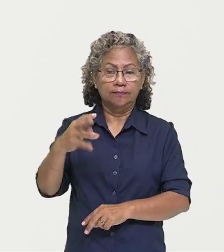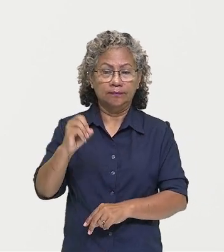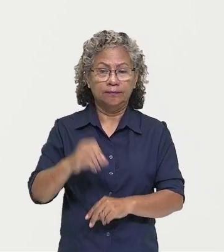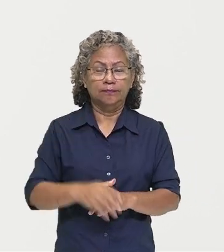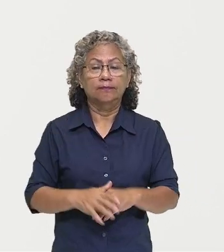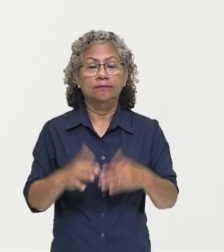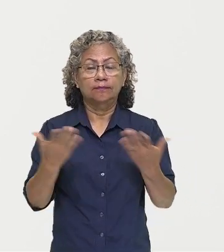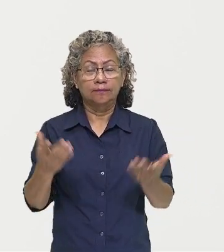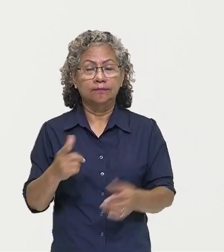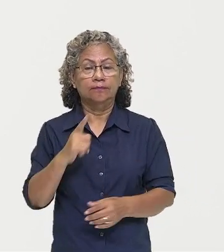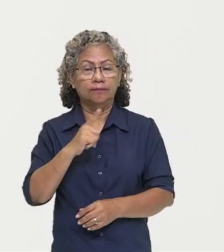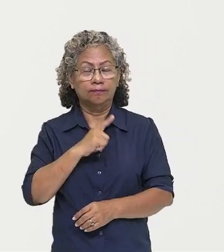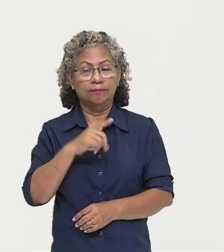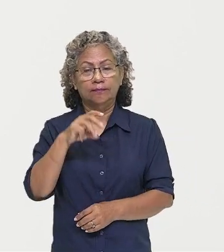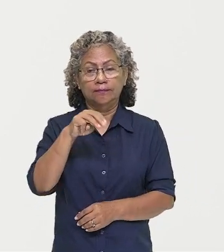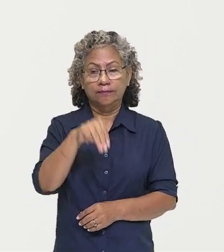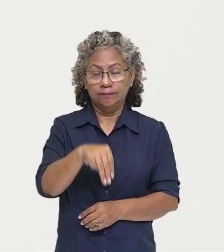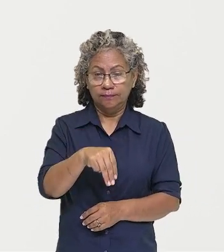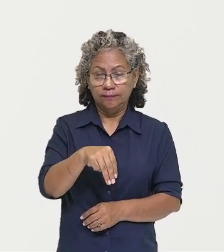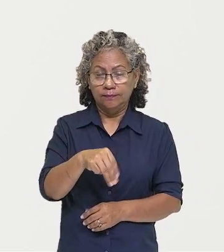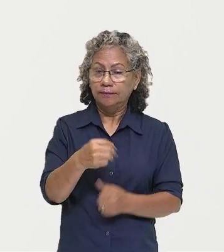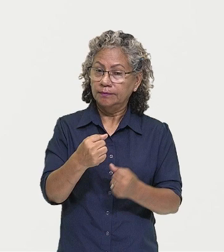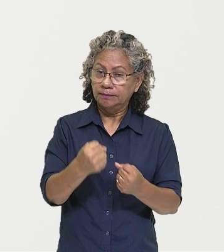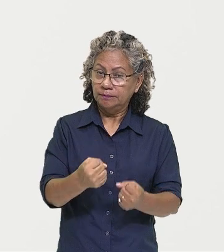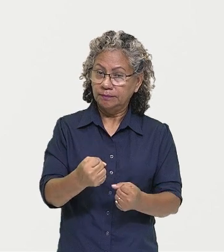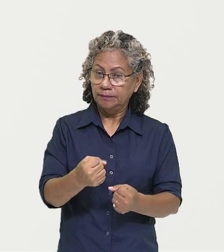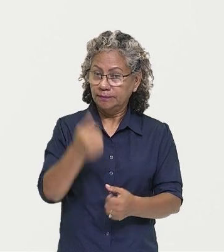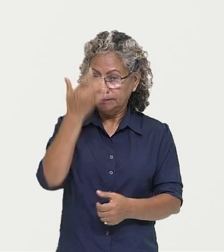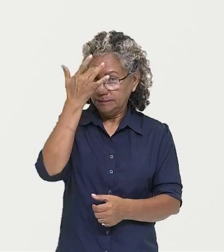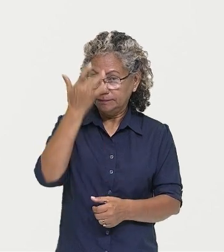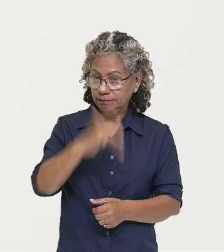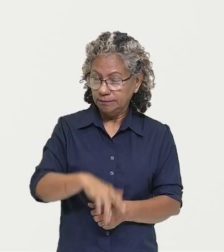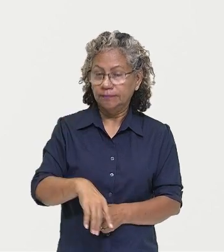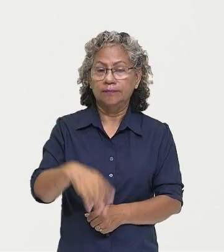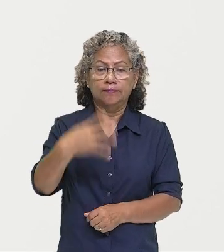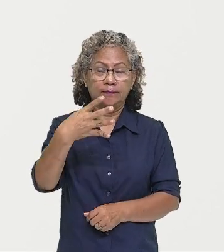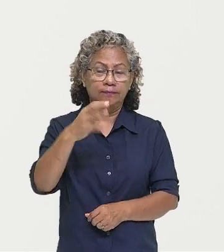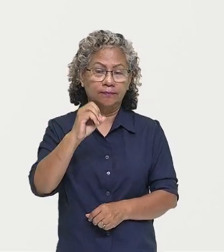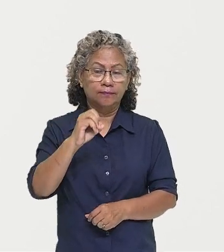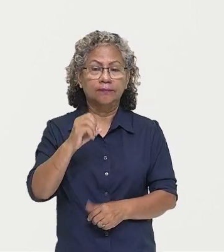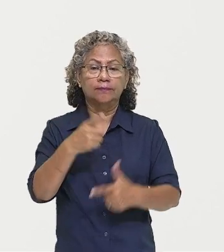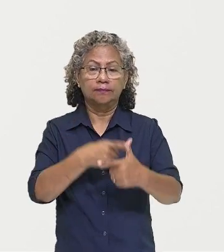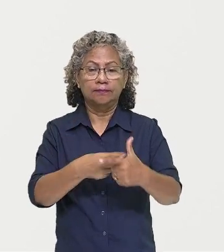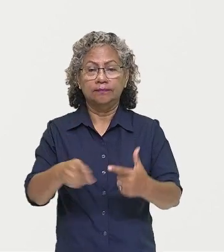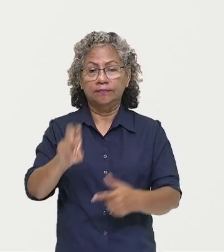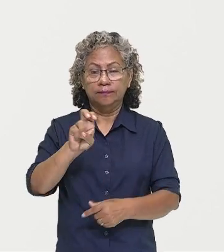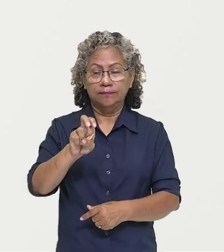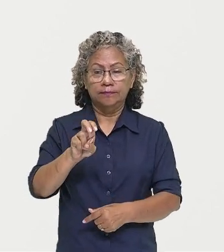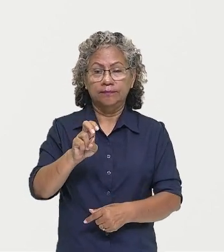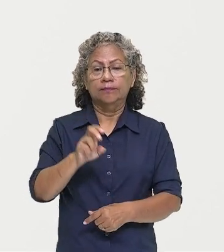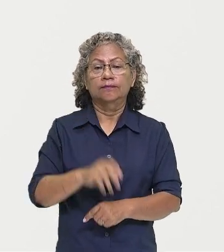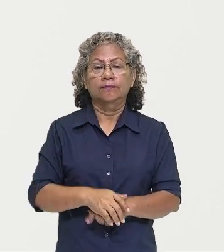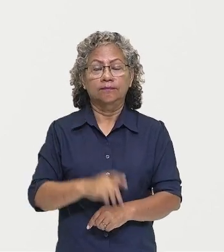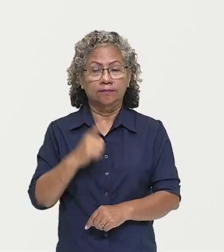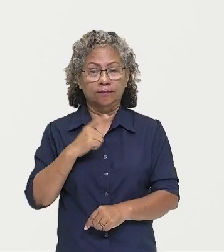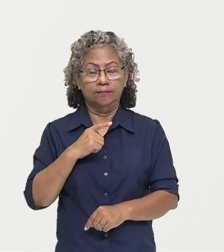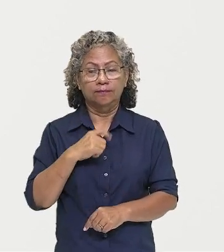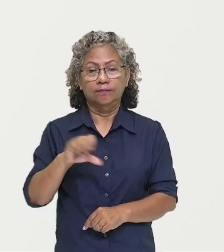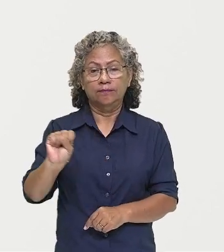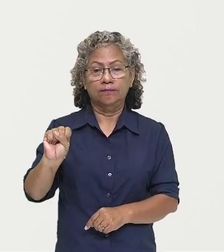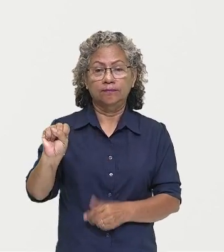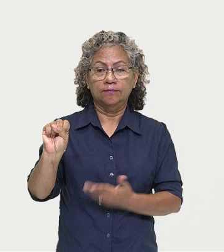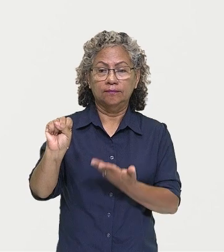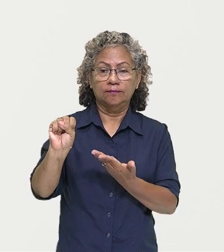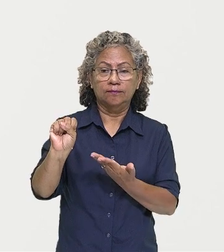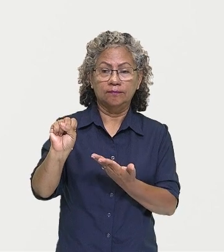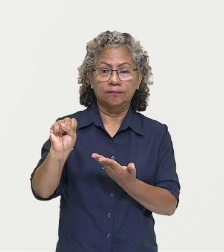Logo, temos massa, que eu procuro, 40 dividido por 5. Logo, quanto vale